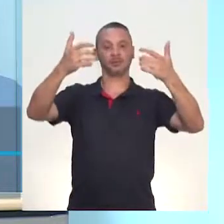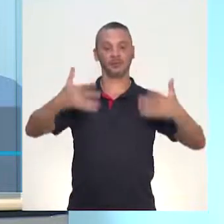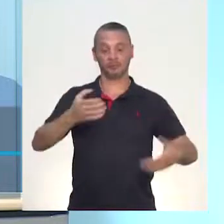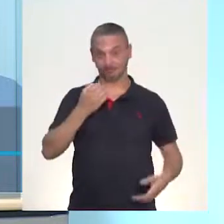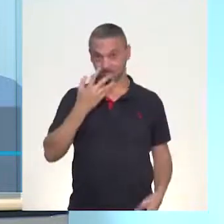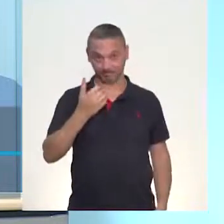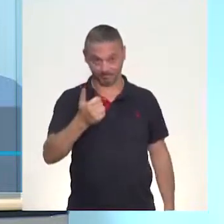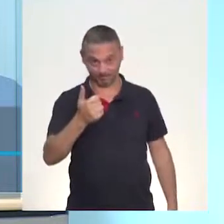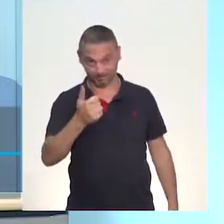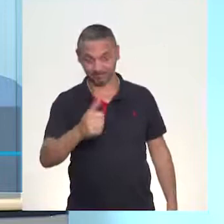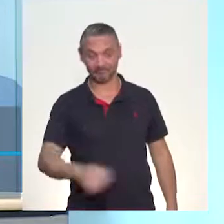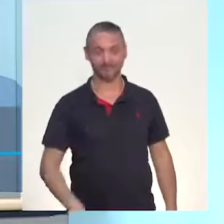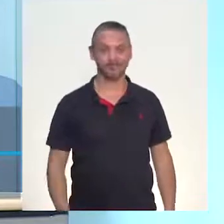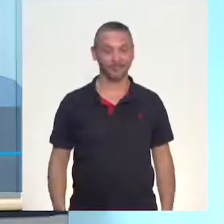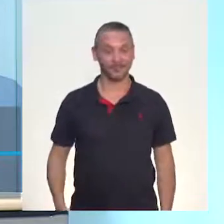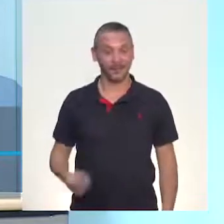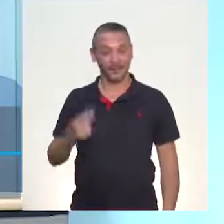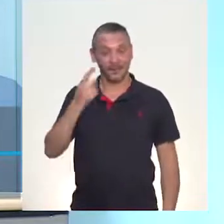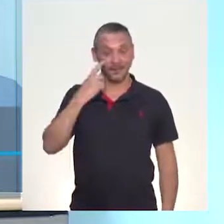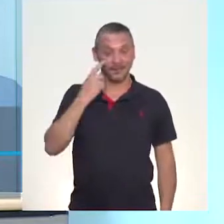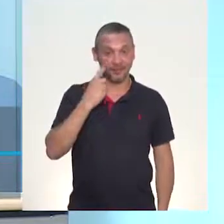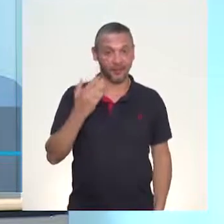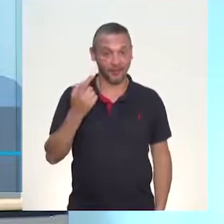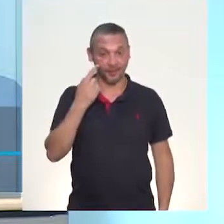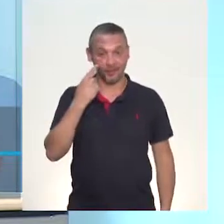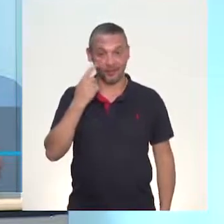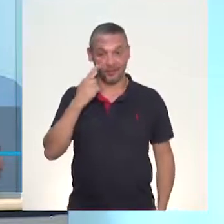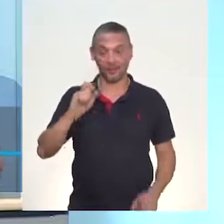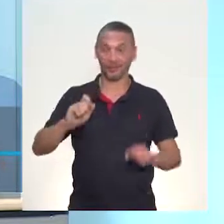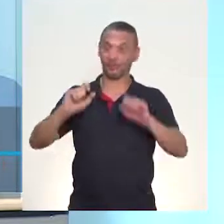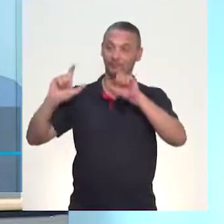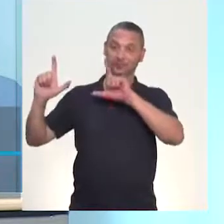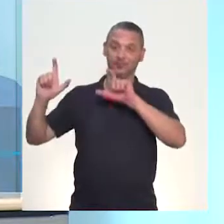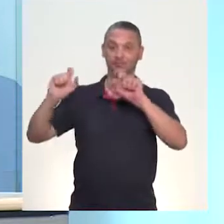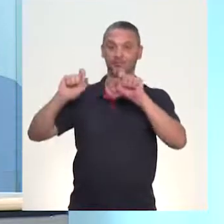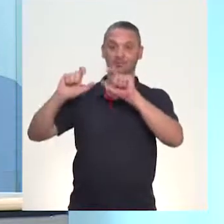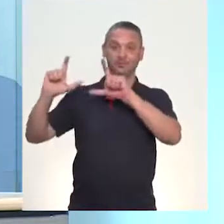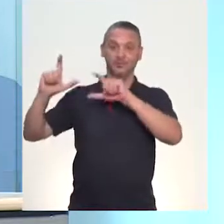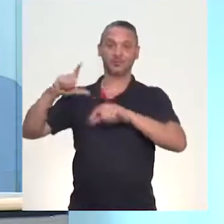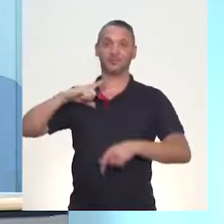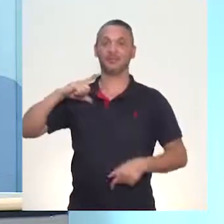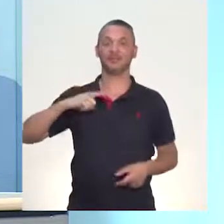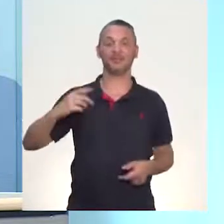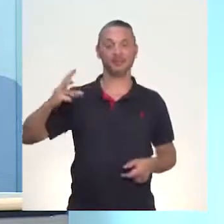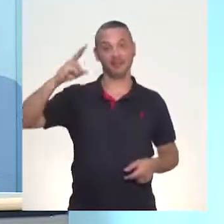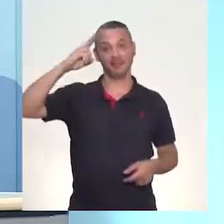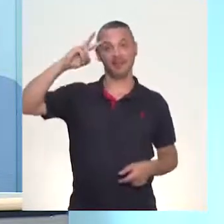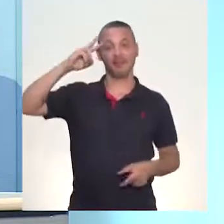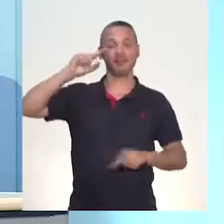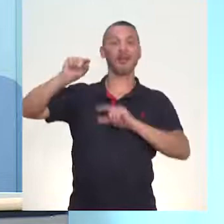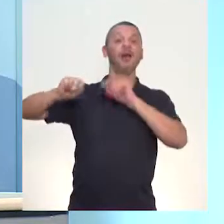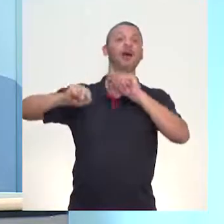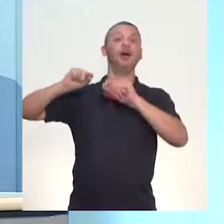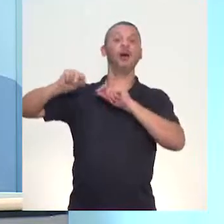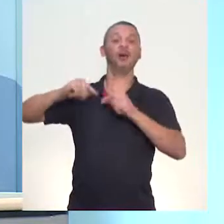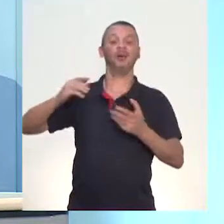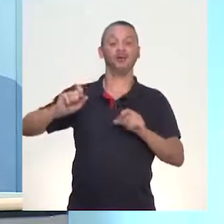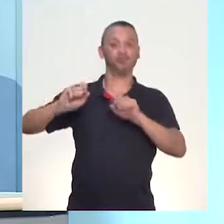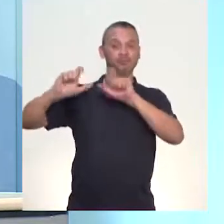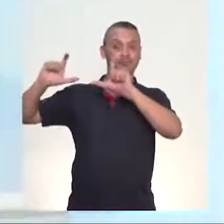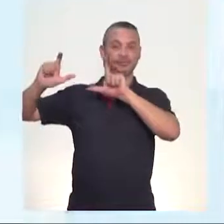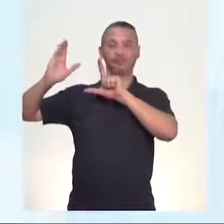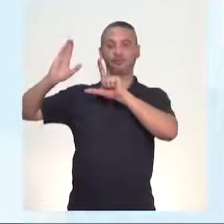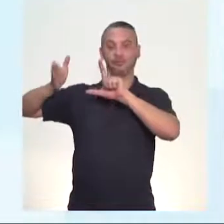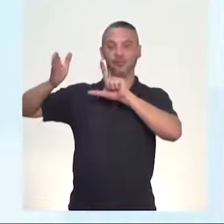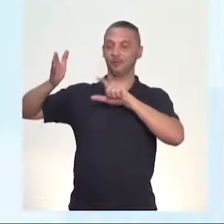bom? Então, vamos lá, pessoal. Eu já até vou passar os slides aqui. E vamos recordar, né? Esse slide já passou, eu já